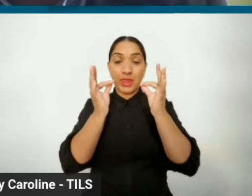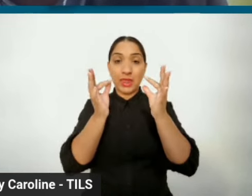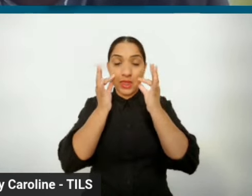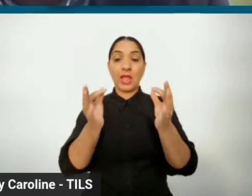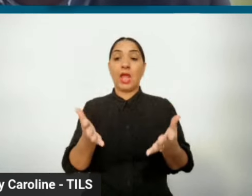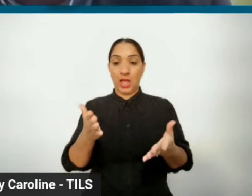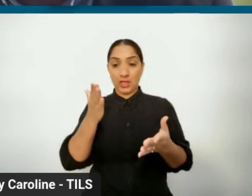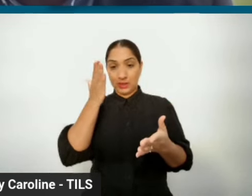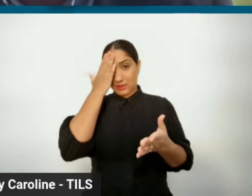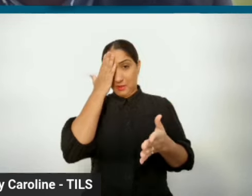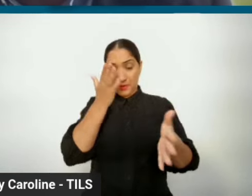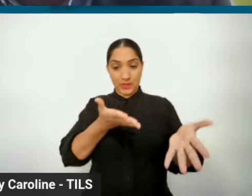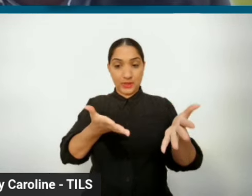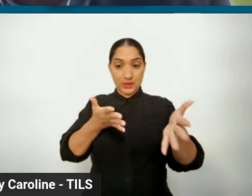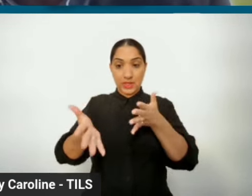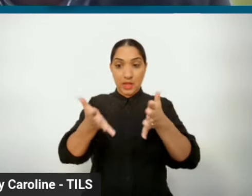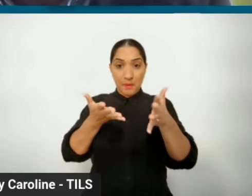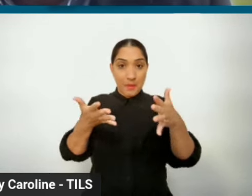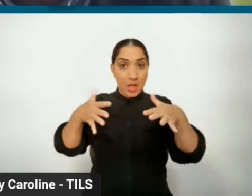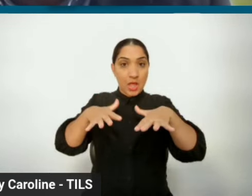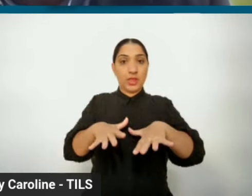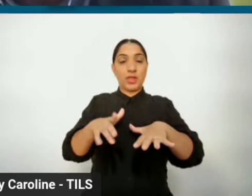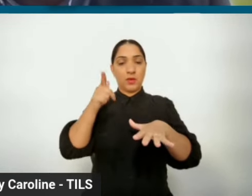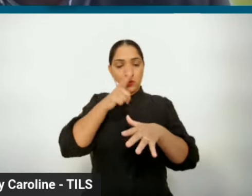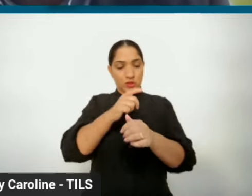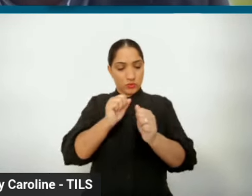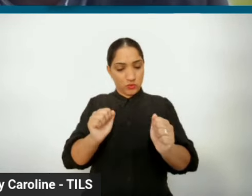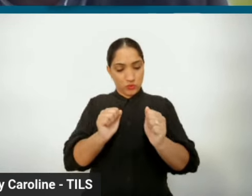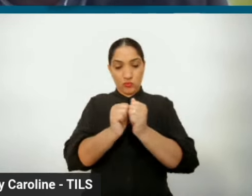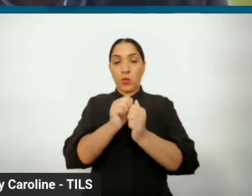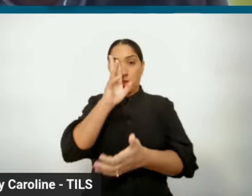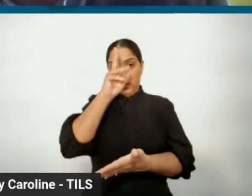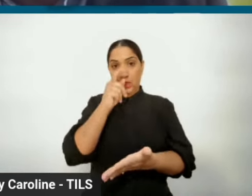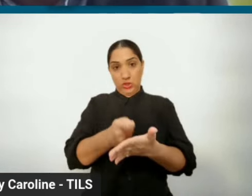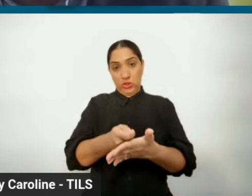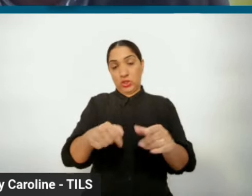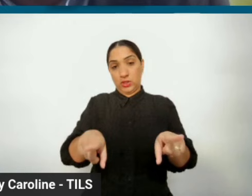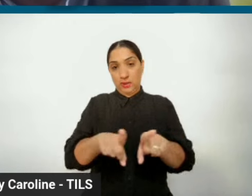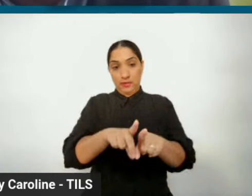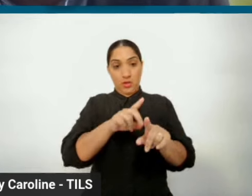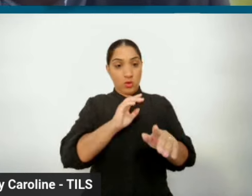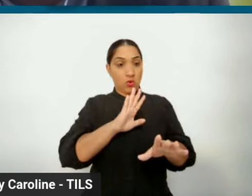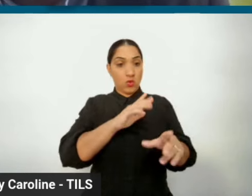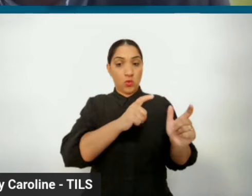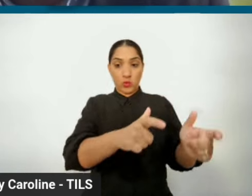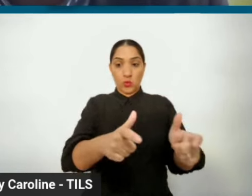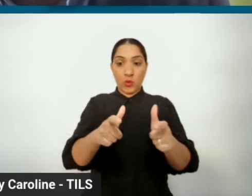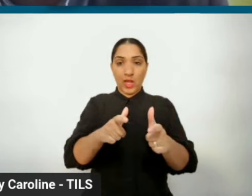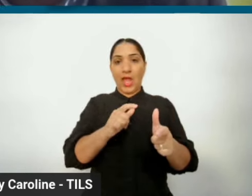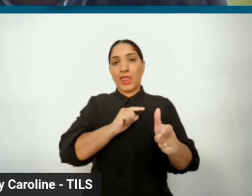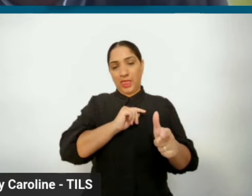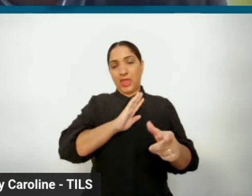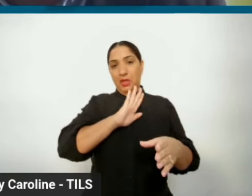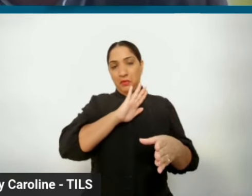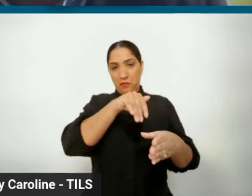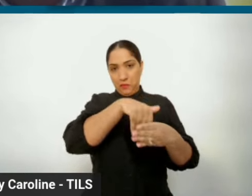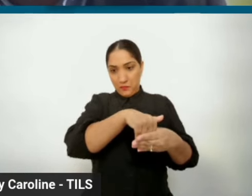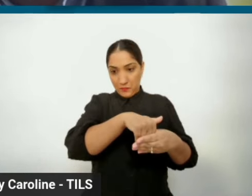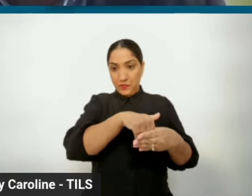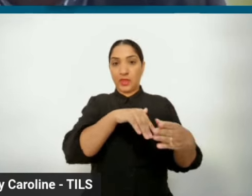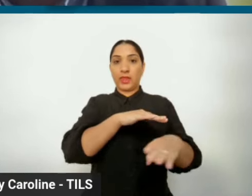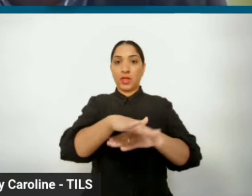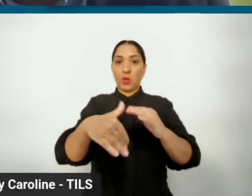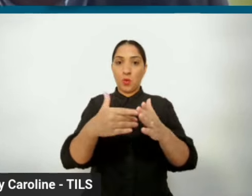a acessibilidade das pessoas com deficiência, garantissem as escolas, os locais de votação acessíveis, todo o